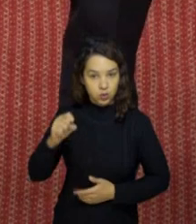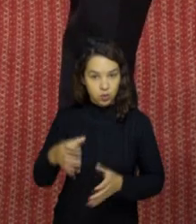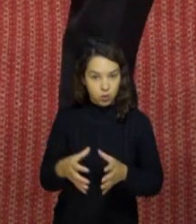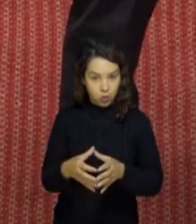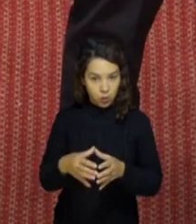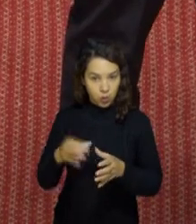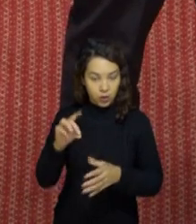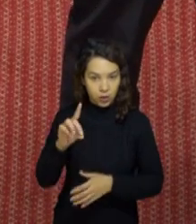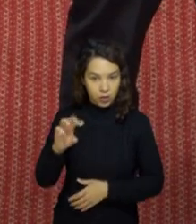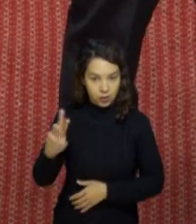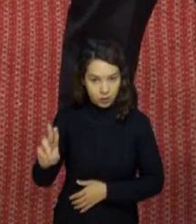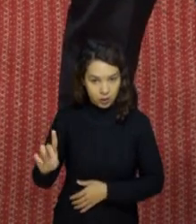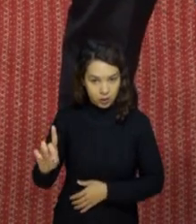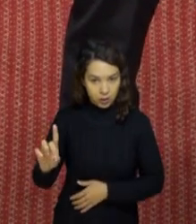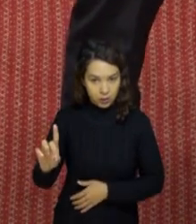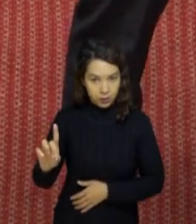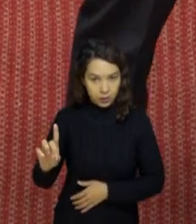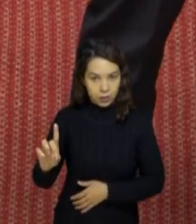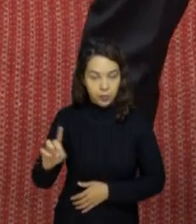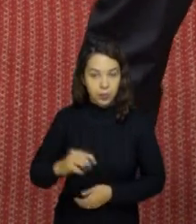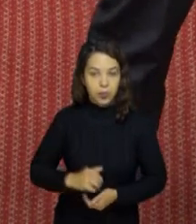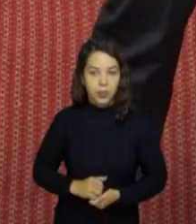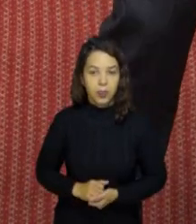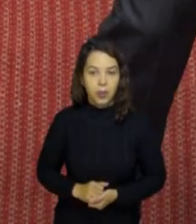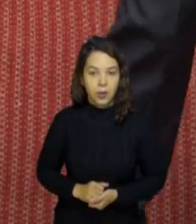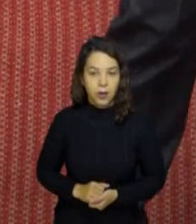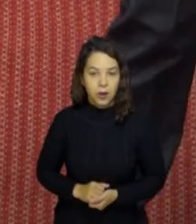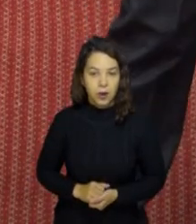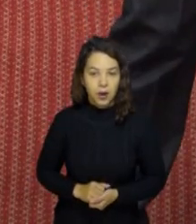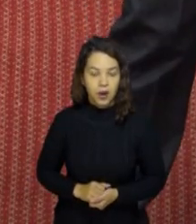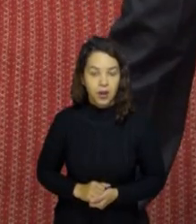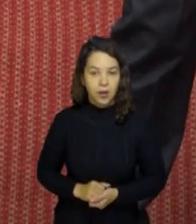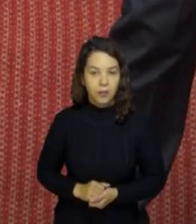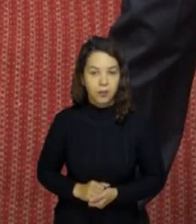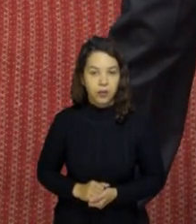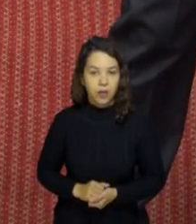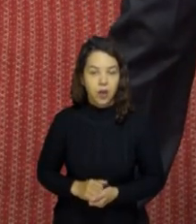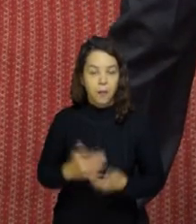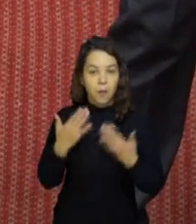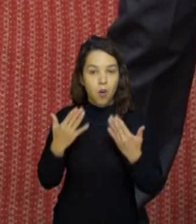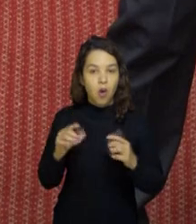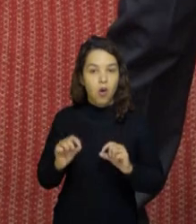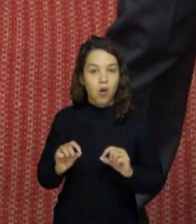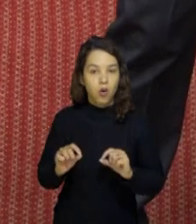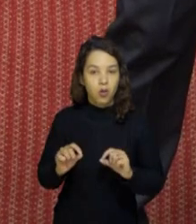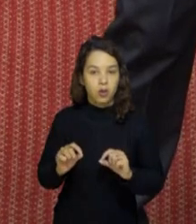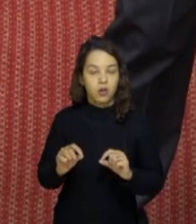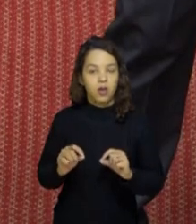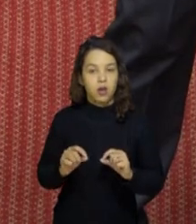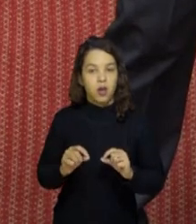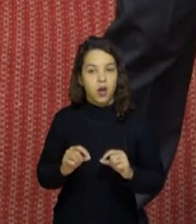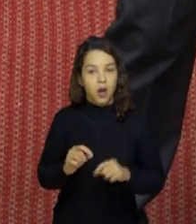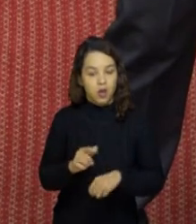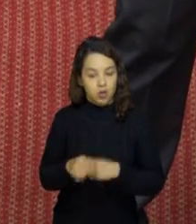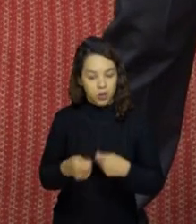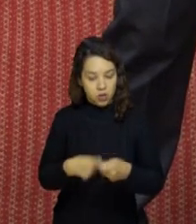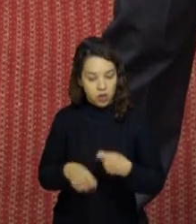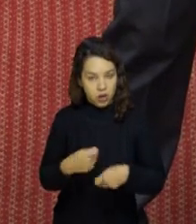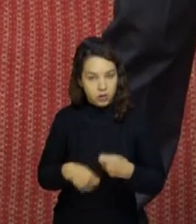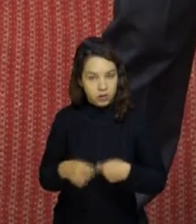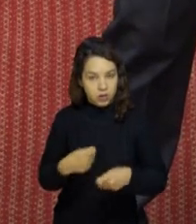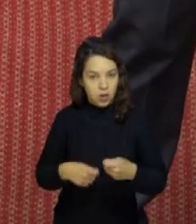passa pelo jeito de administrar, sempre valorizando a família, valorizando os